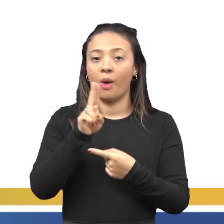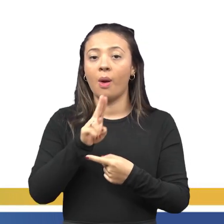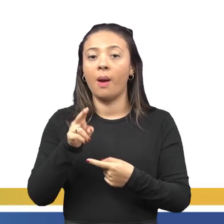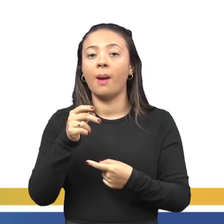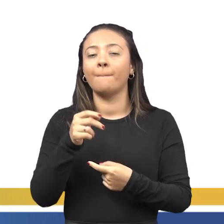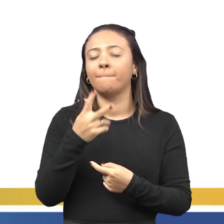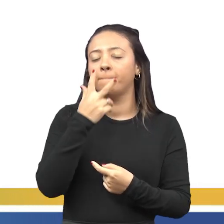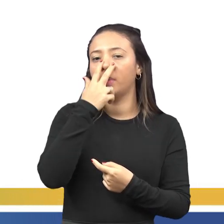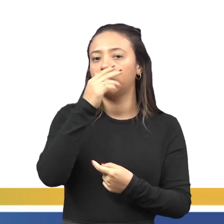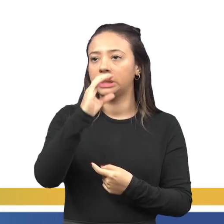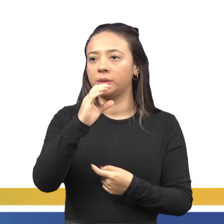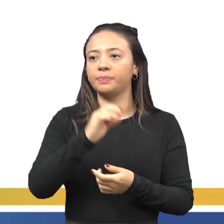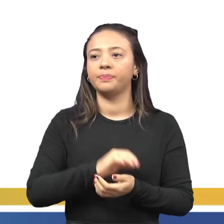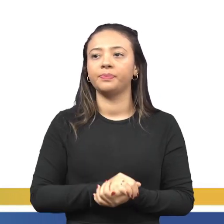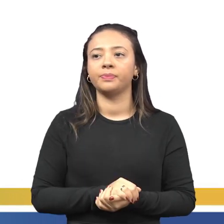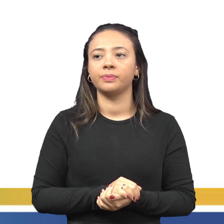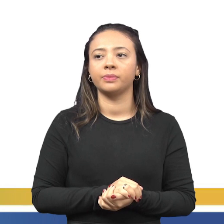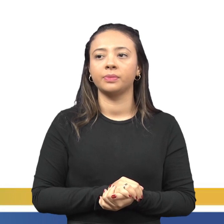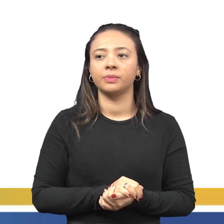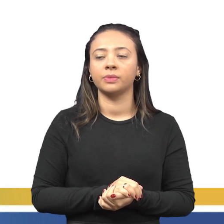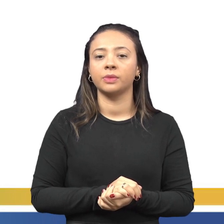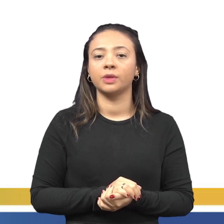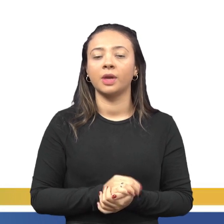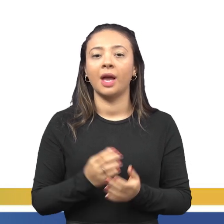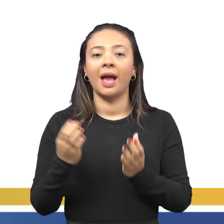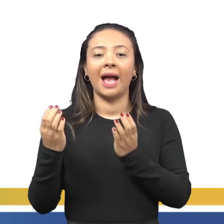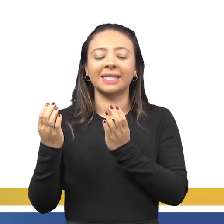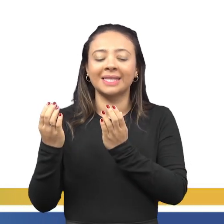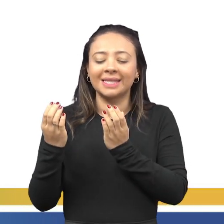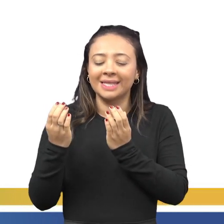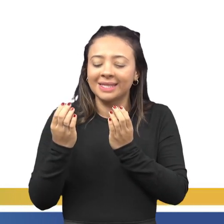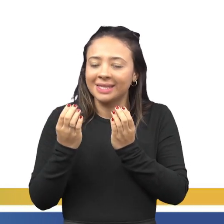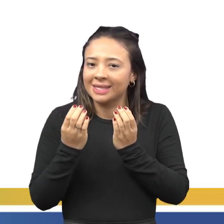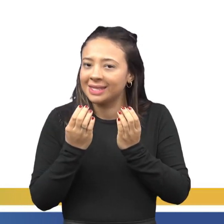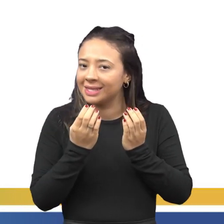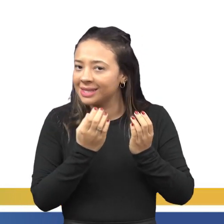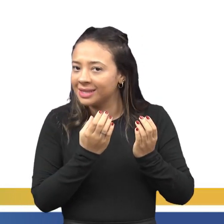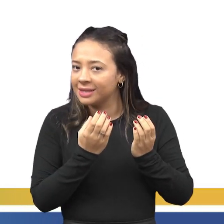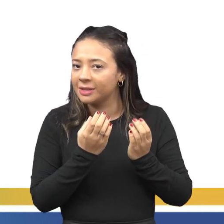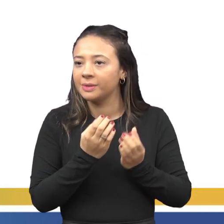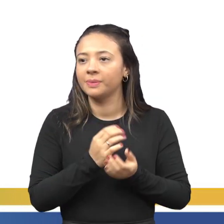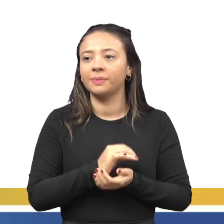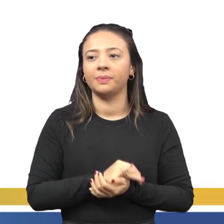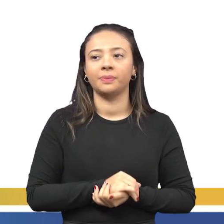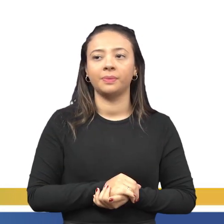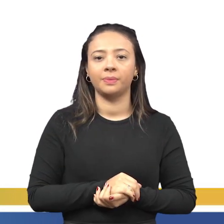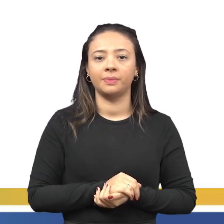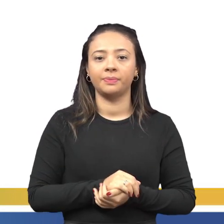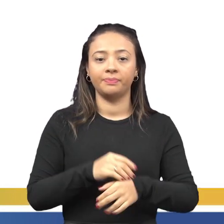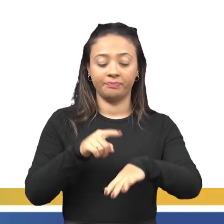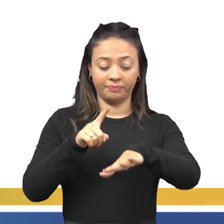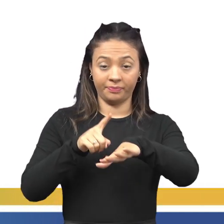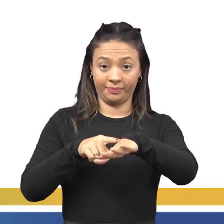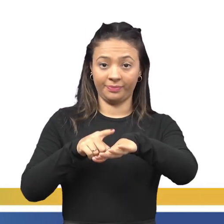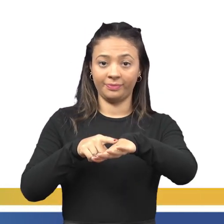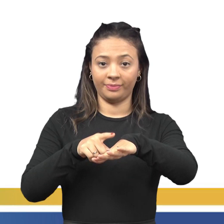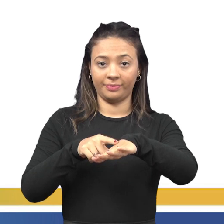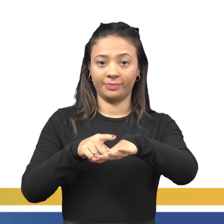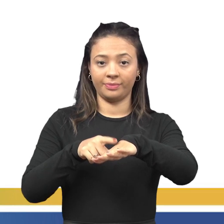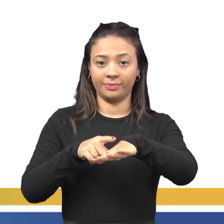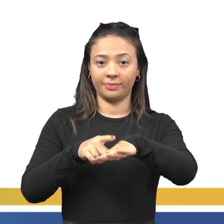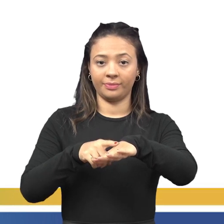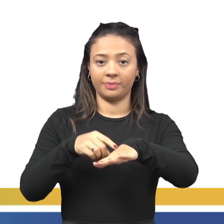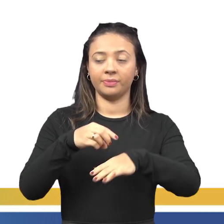ó. Sandia, a fruta, melancia, certo? Próximo, mano, certo?